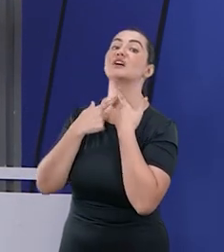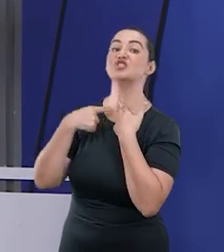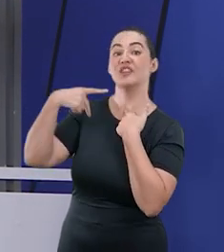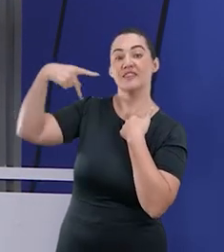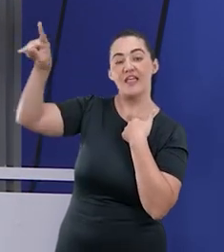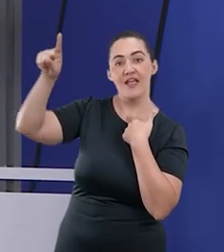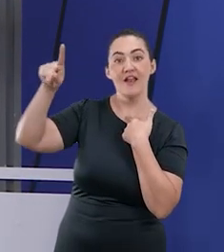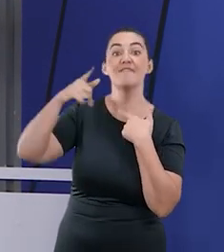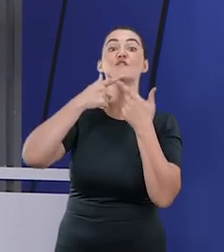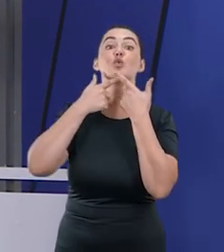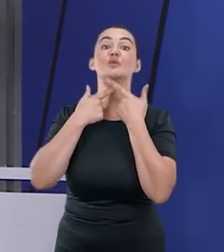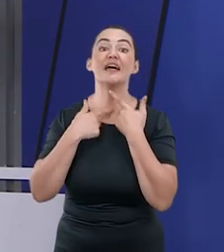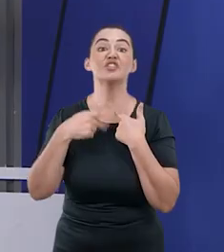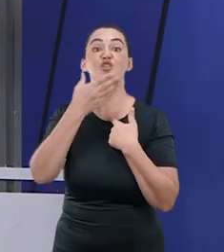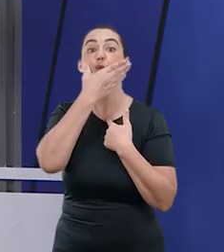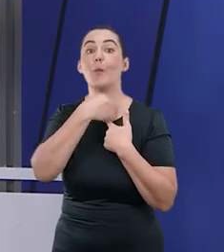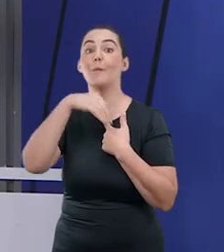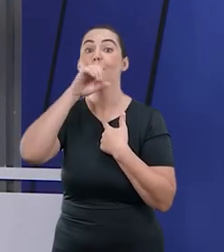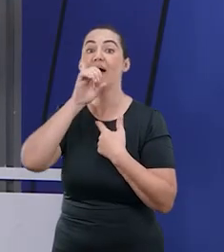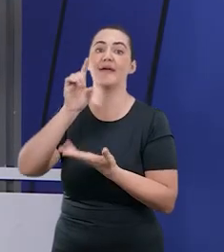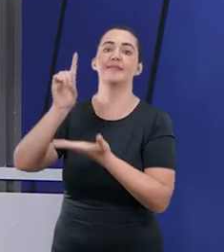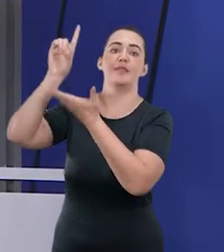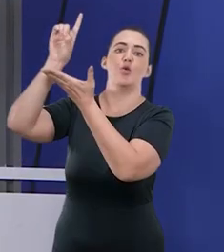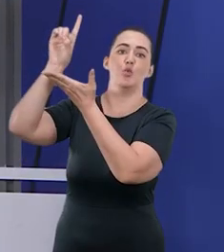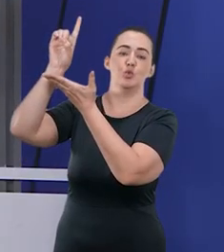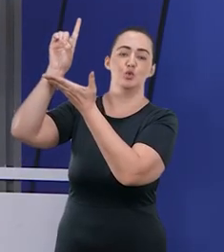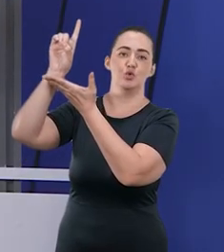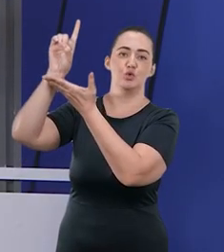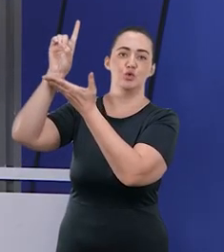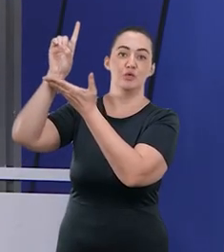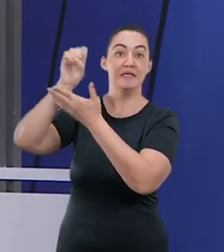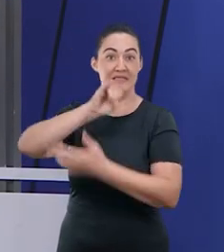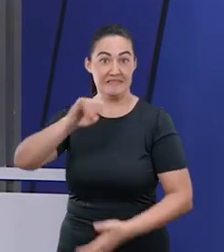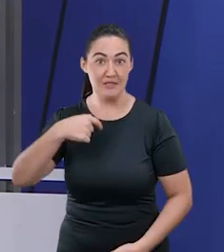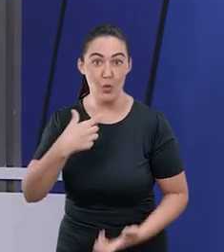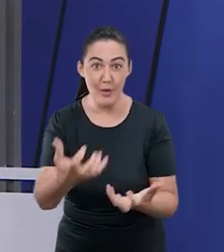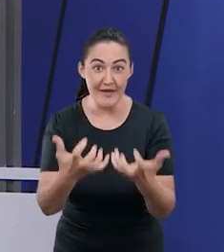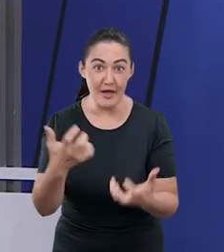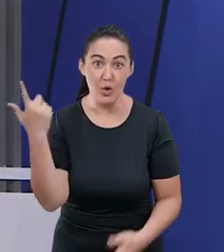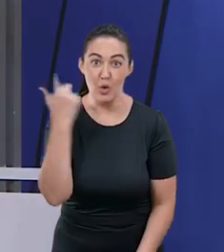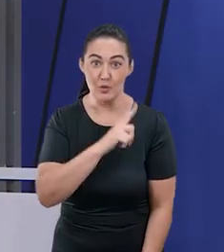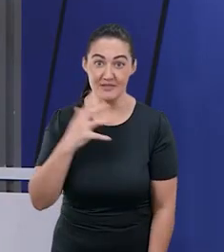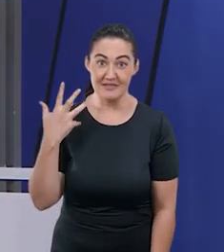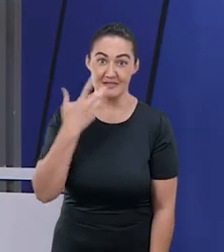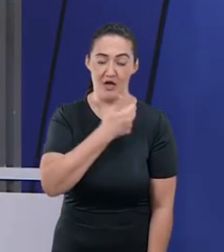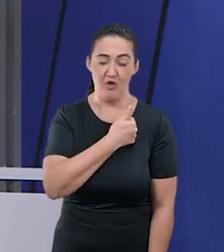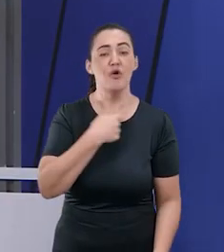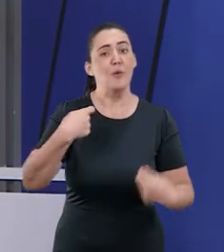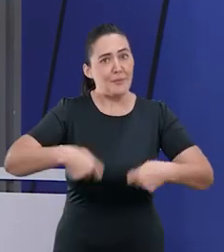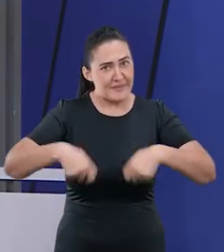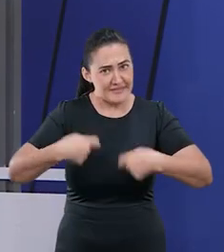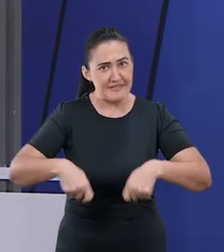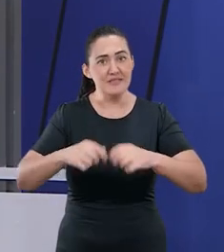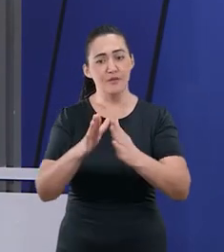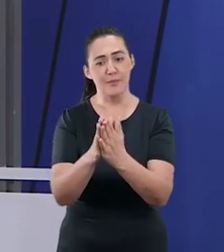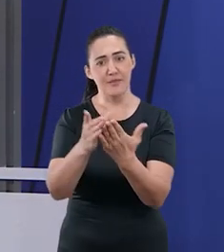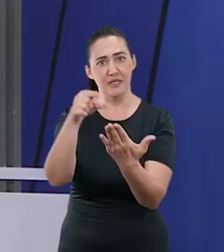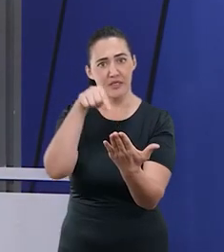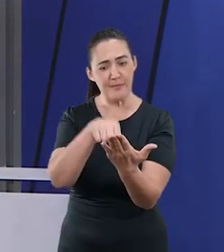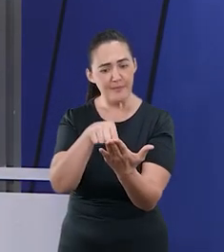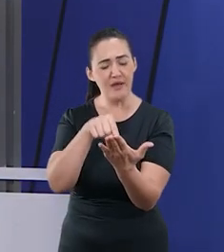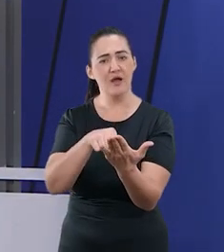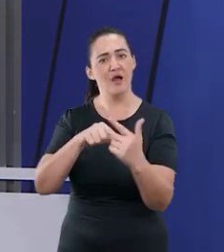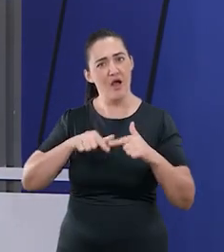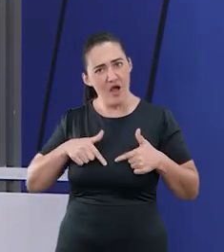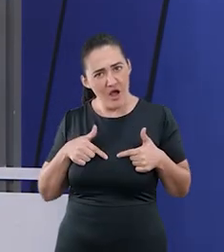Deus. Aí fica bem claro para nós. Se eu quero ser salvo, eu preciso viver de acordo com a palavra.